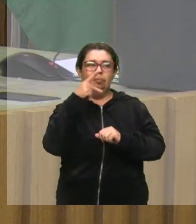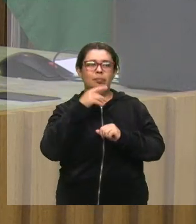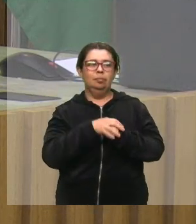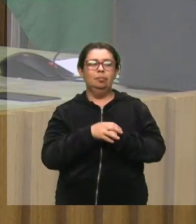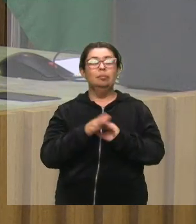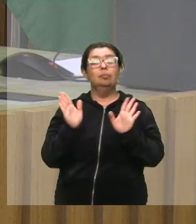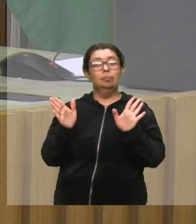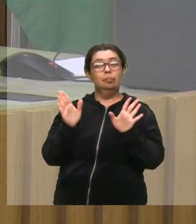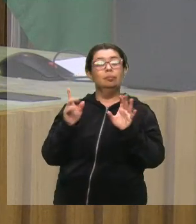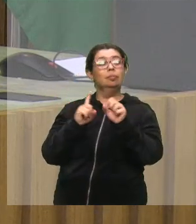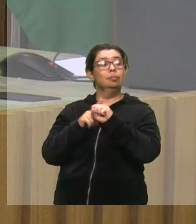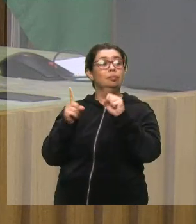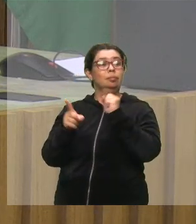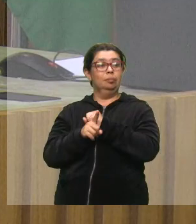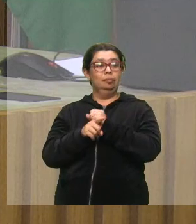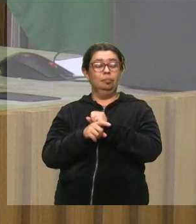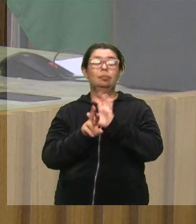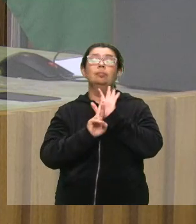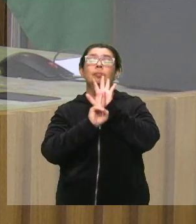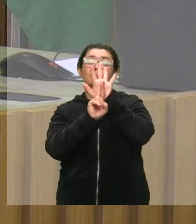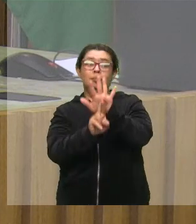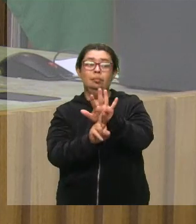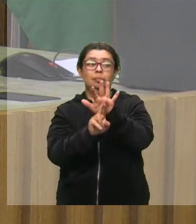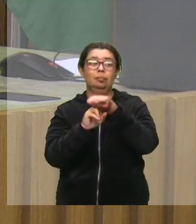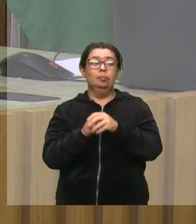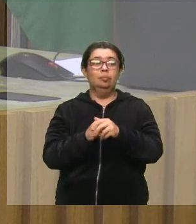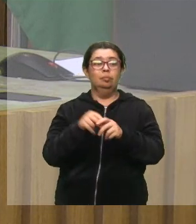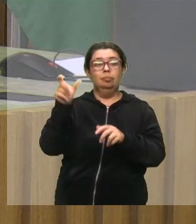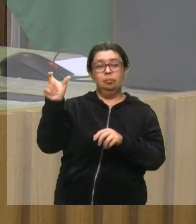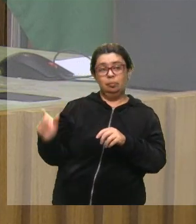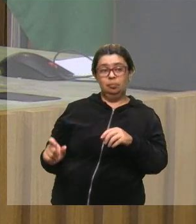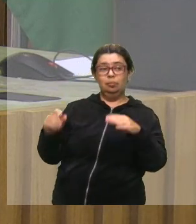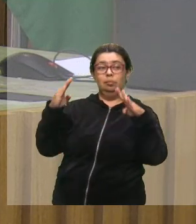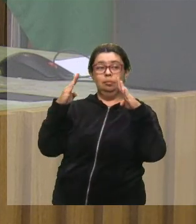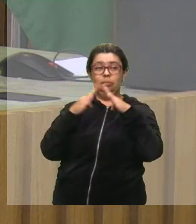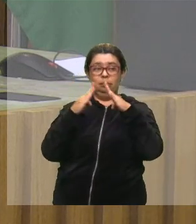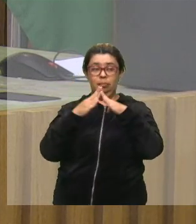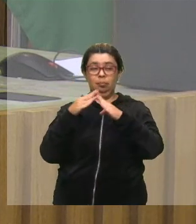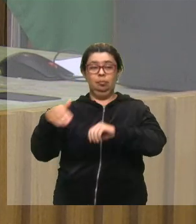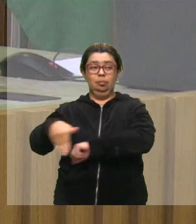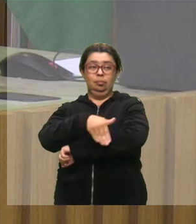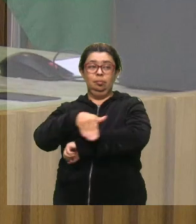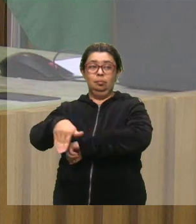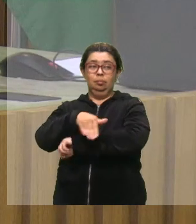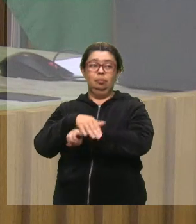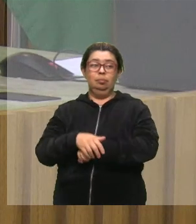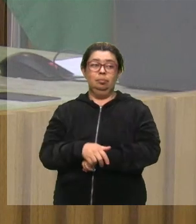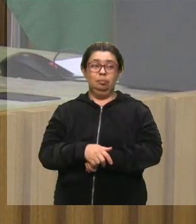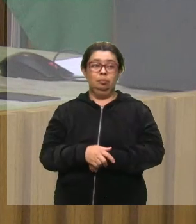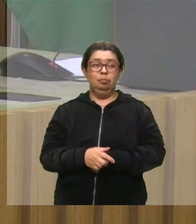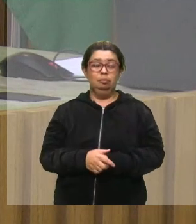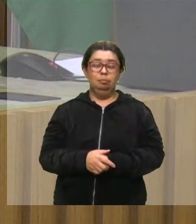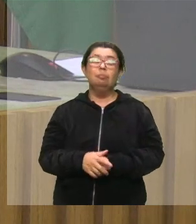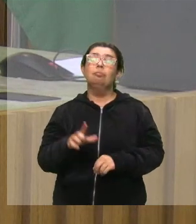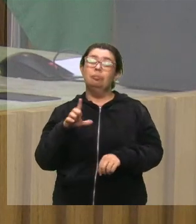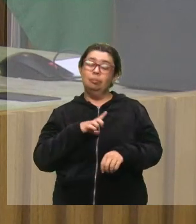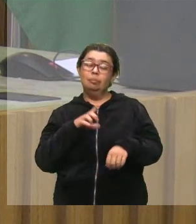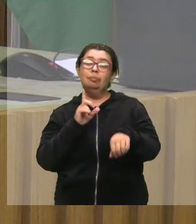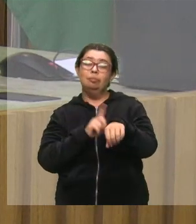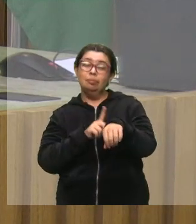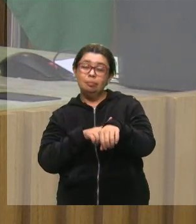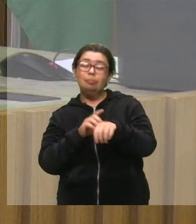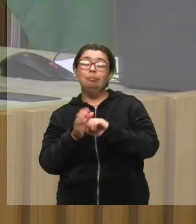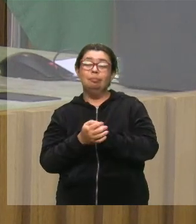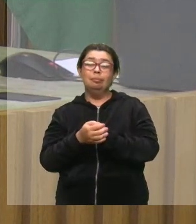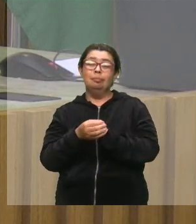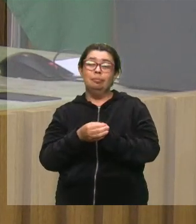social. Eu estou aqui como representante dos moradores de rua. Eu tive uma fase que nem todos tiveram também. E o